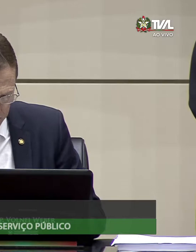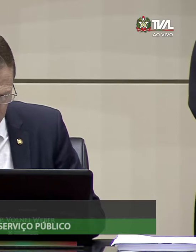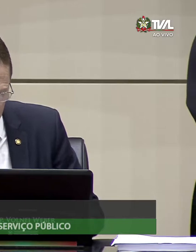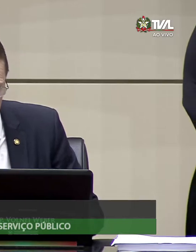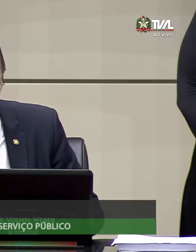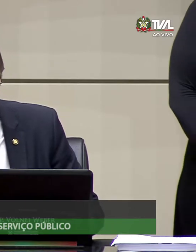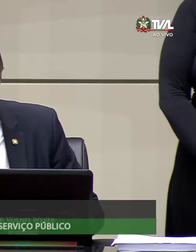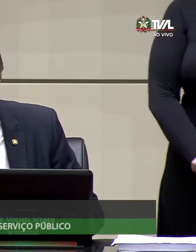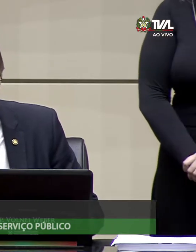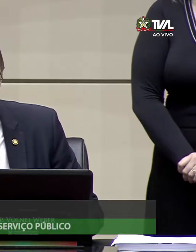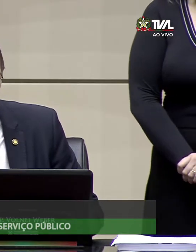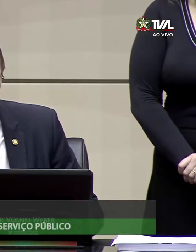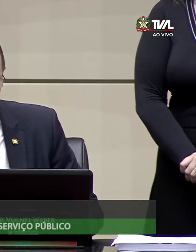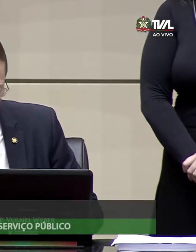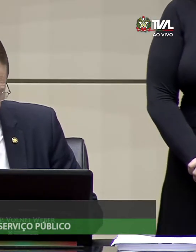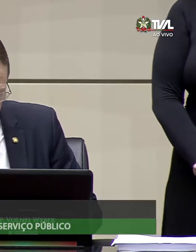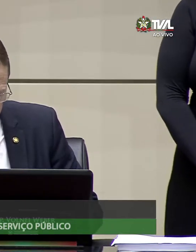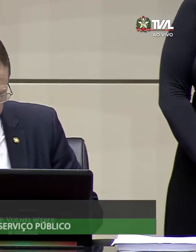Deputado Jair Mioto.